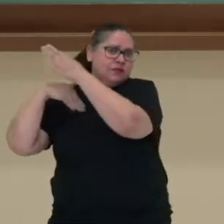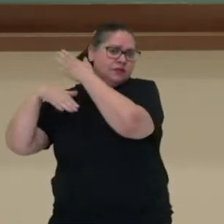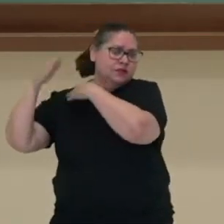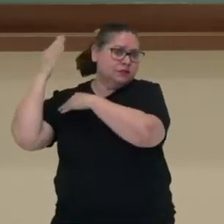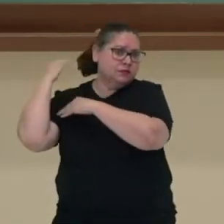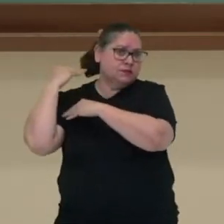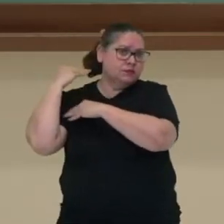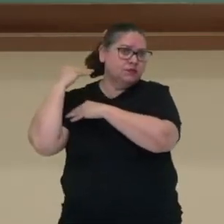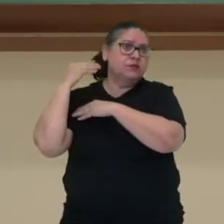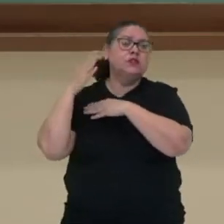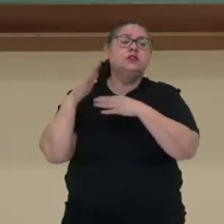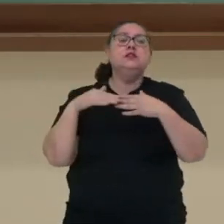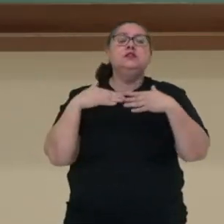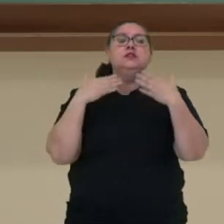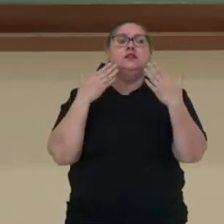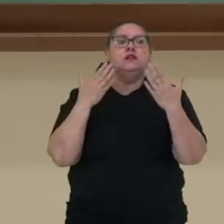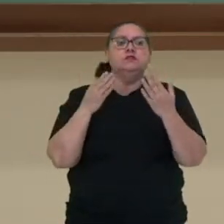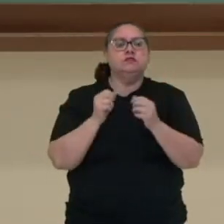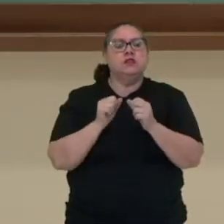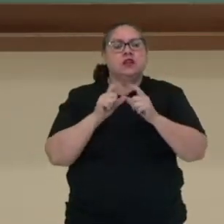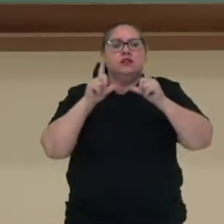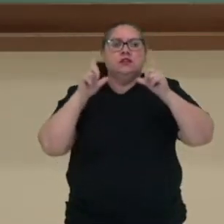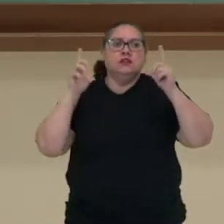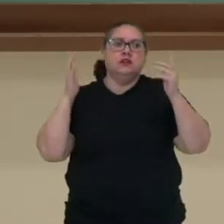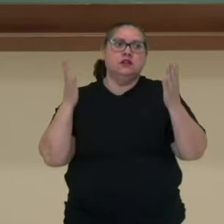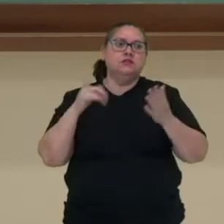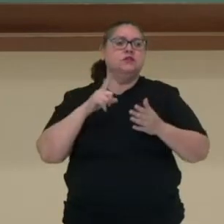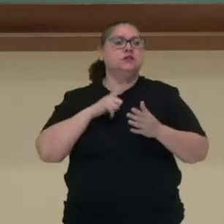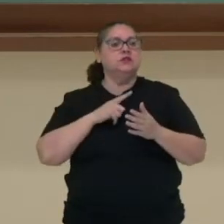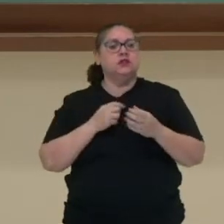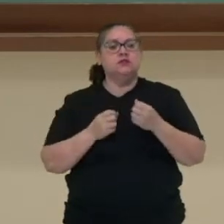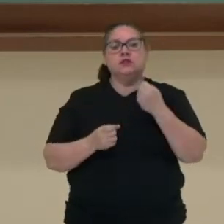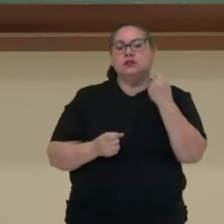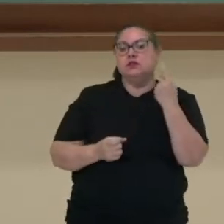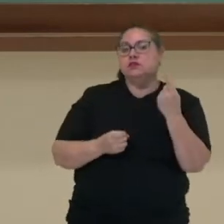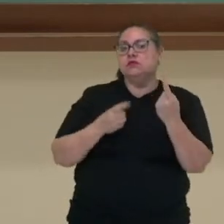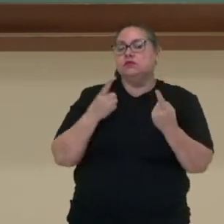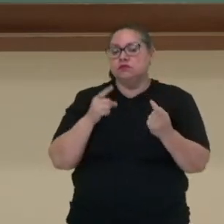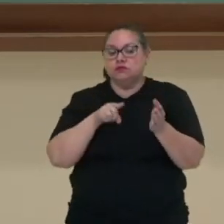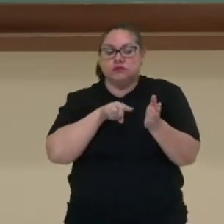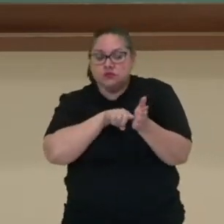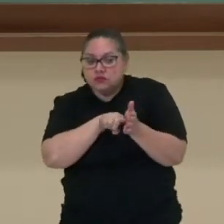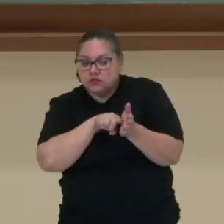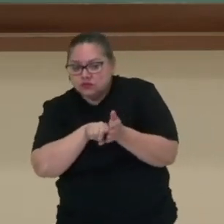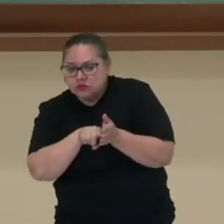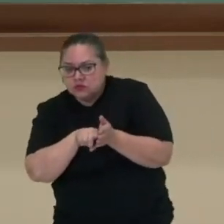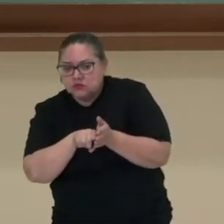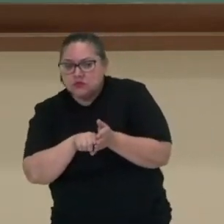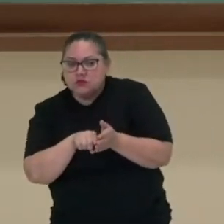tempo. Então, claro que tem alguns cientistas que